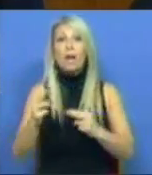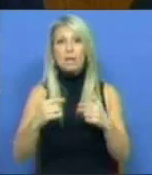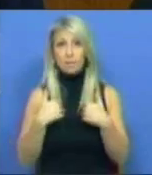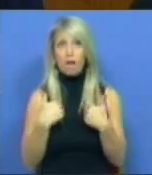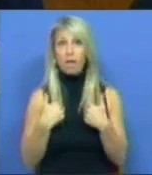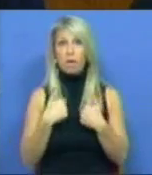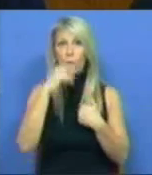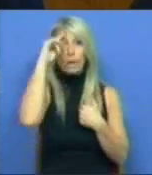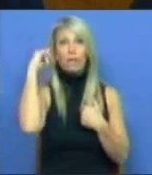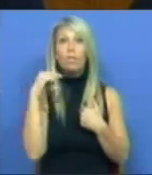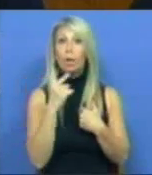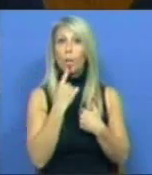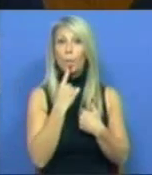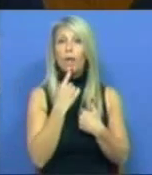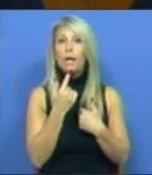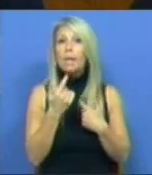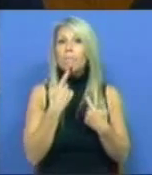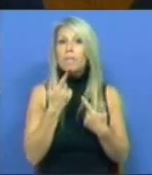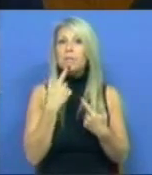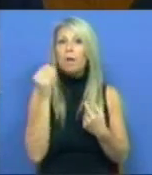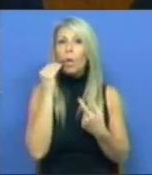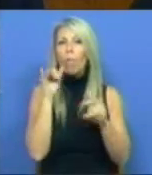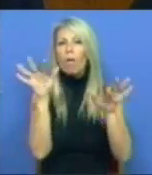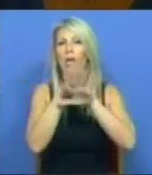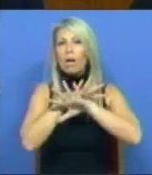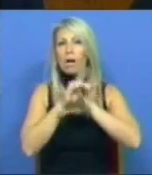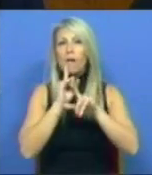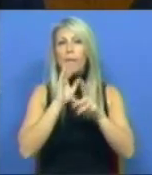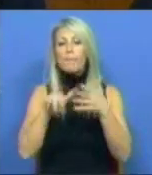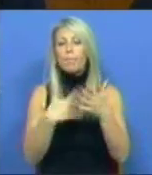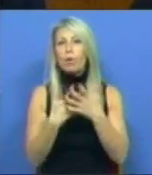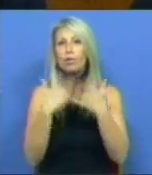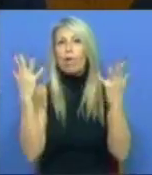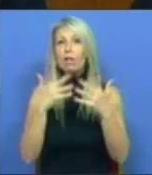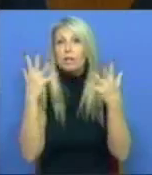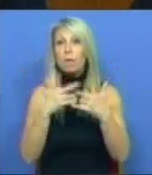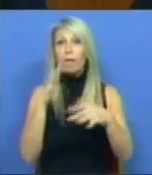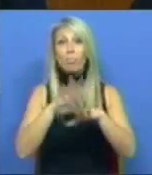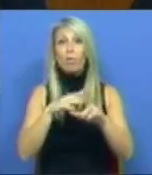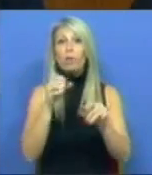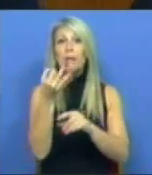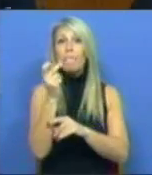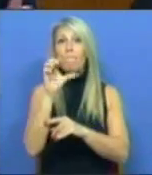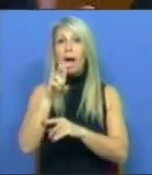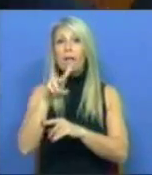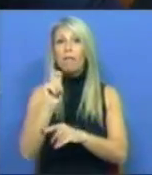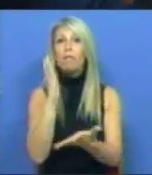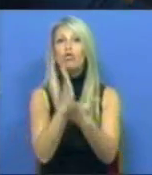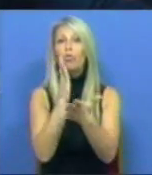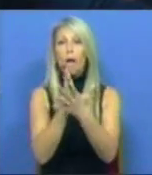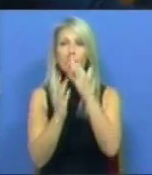alguma dificuldade em perceber a opacidade deste orçamento, desta proposta orçamental, no que toca a parque escolar.